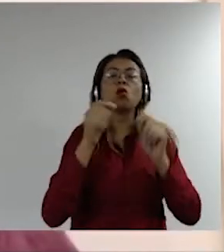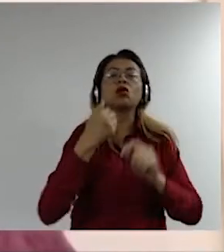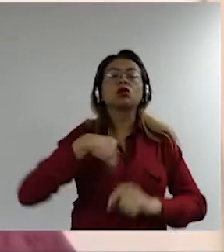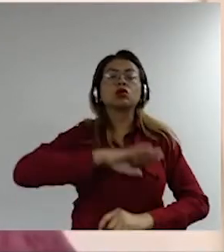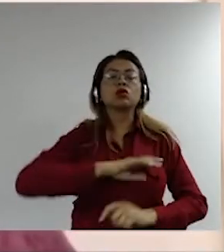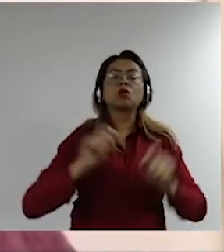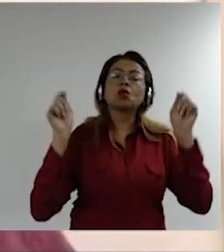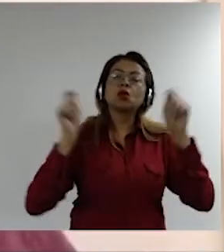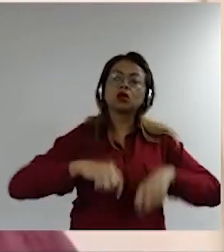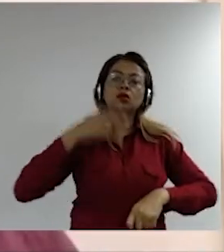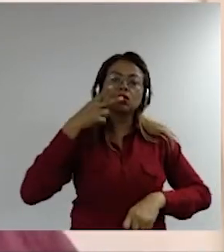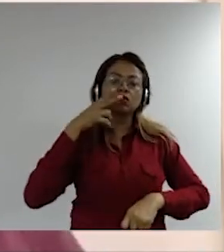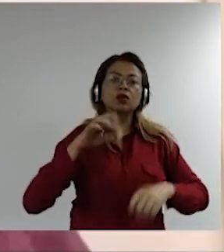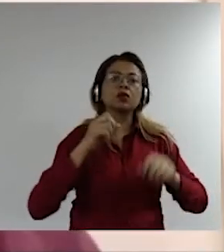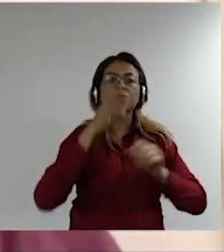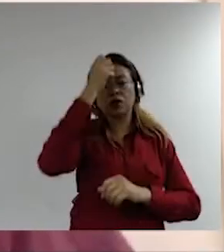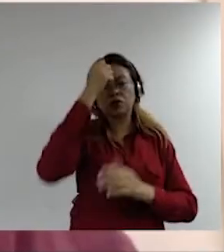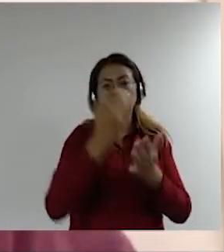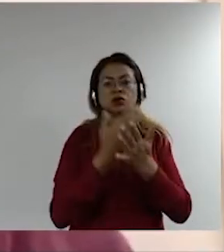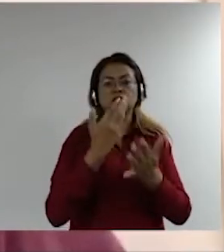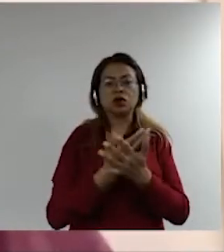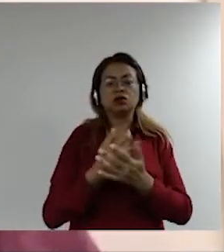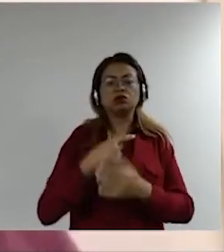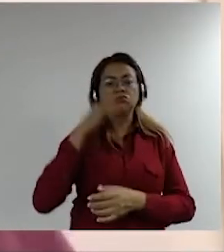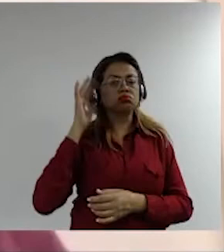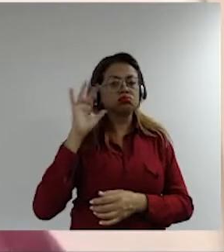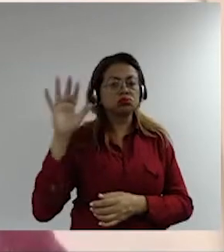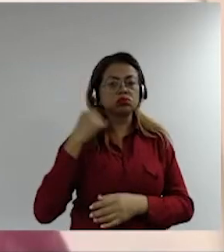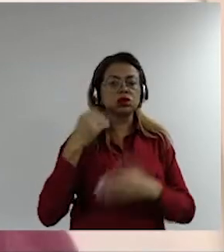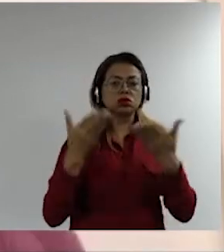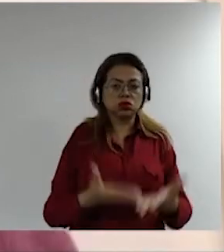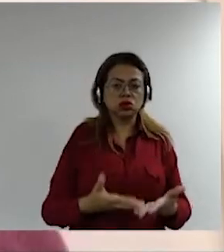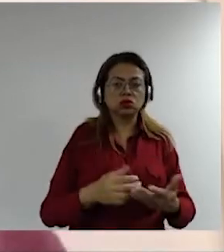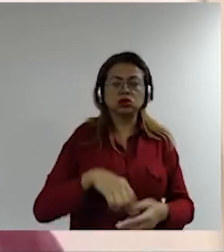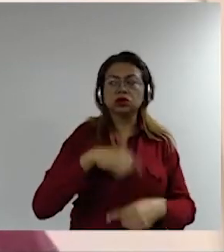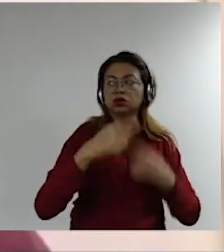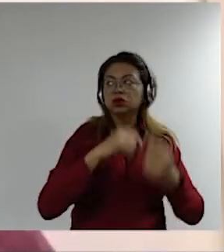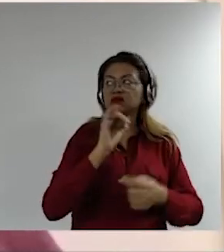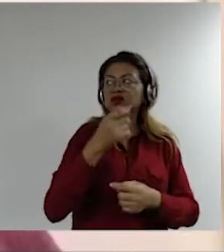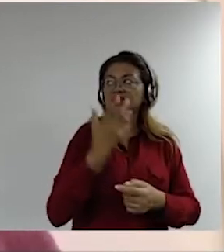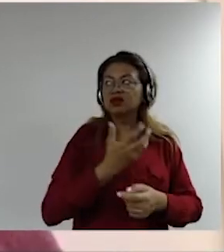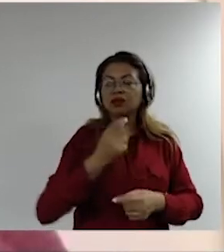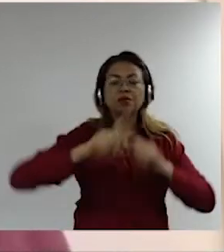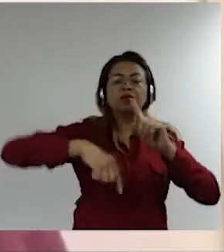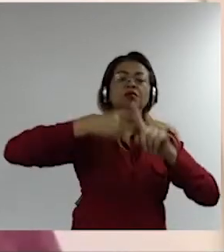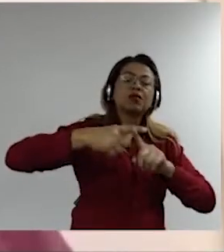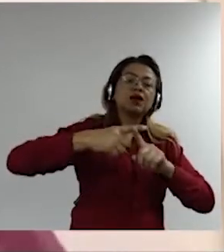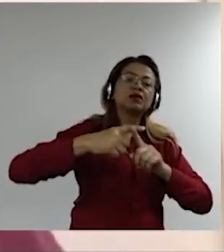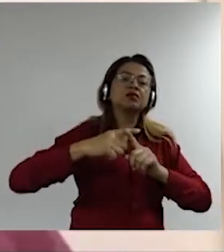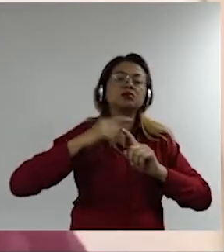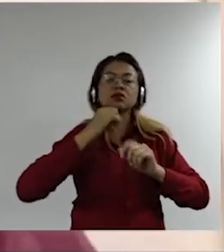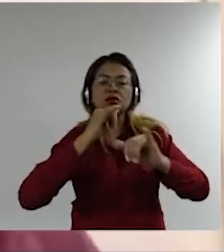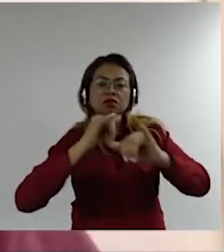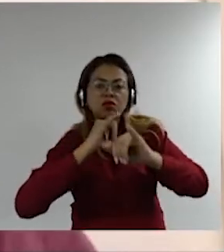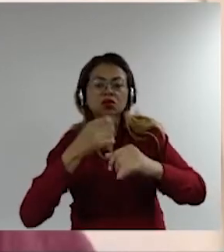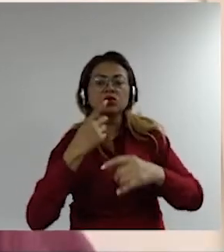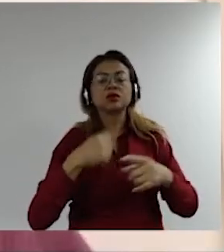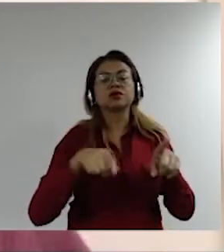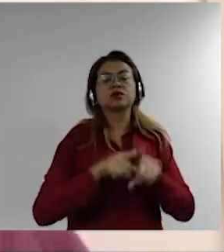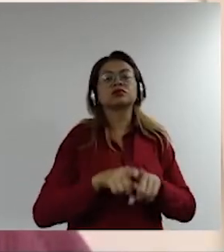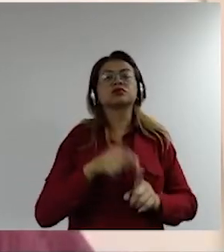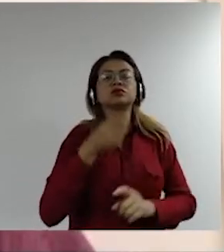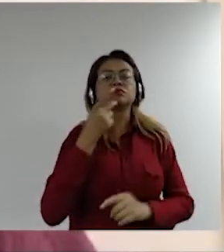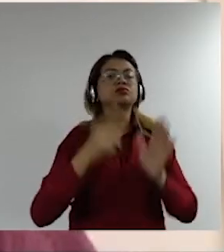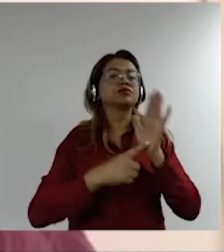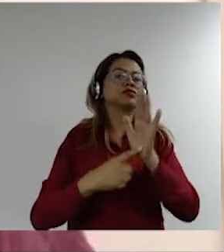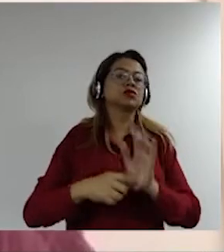muito importante, eu acho, refletir sobre isso. Depois, quem quiser mais informação pode ter acesso ao artigo, né?